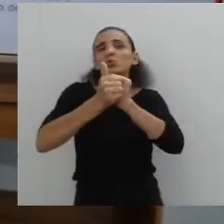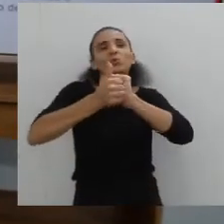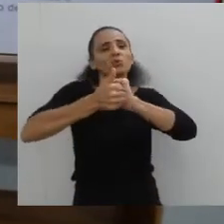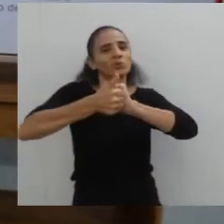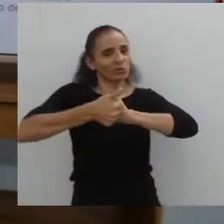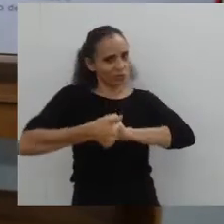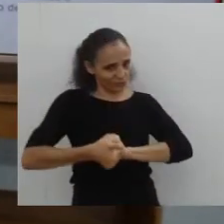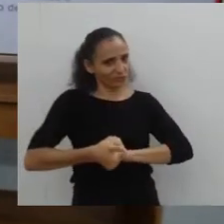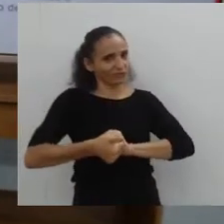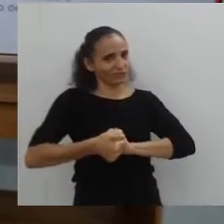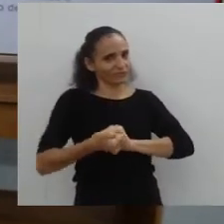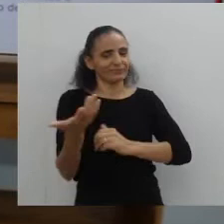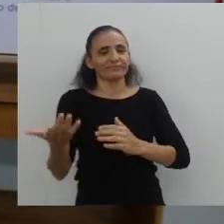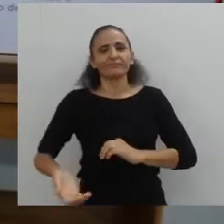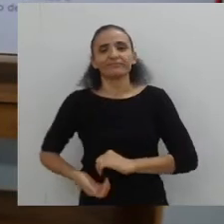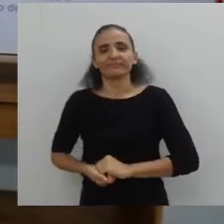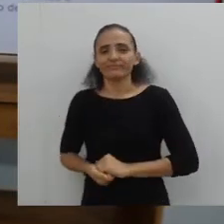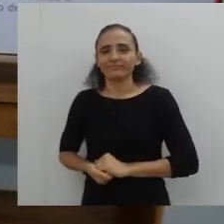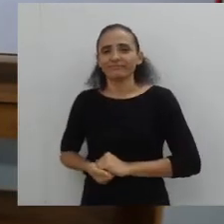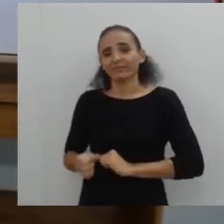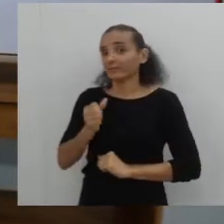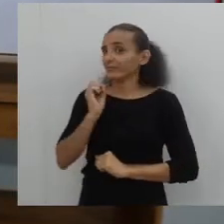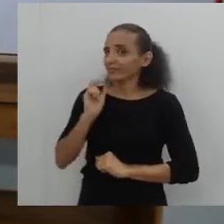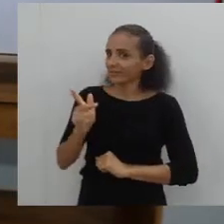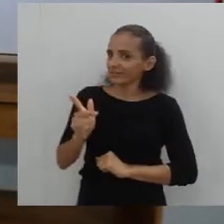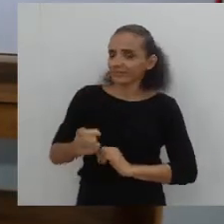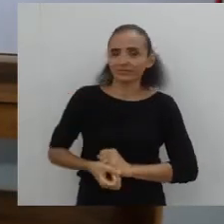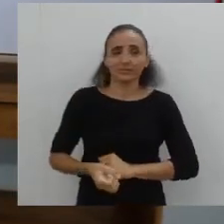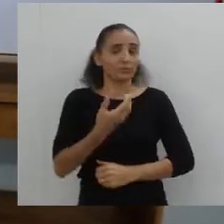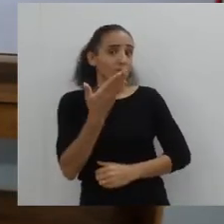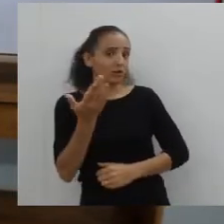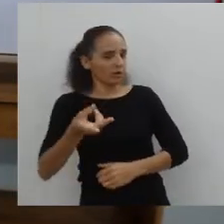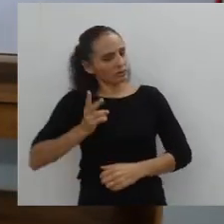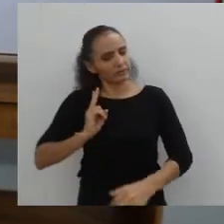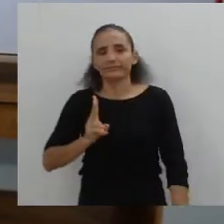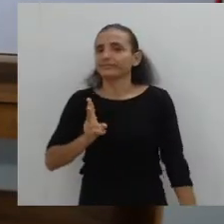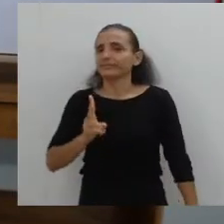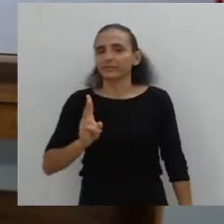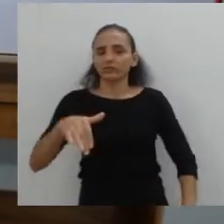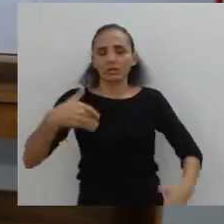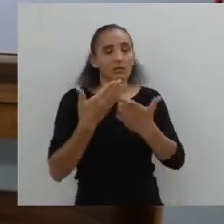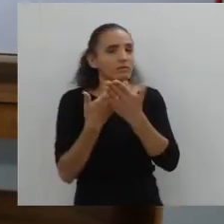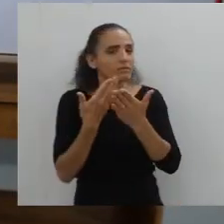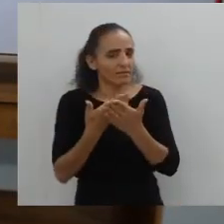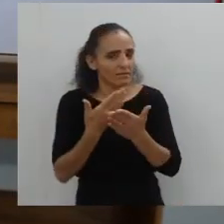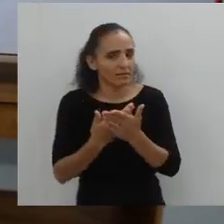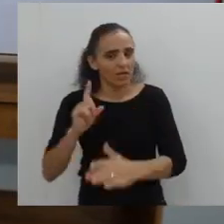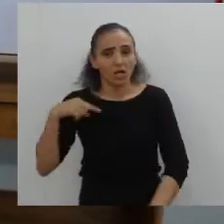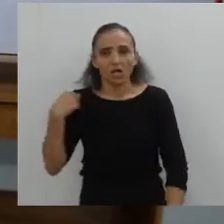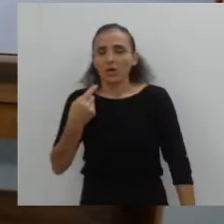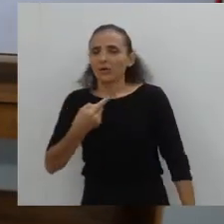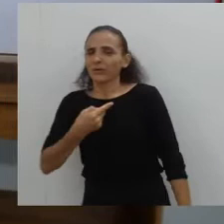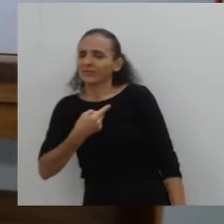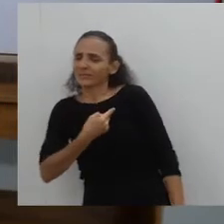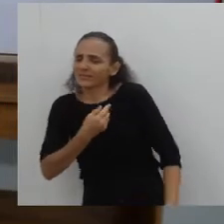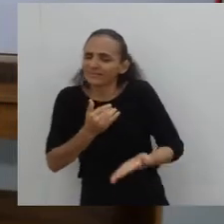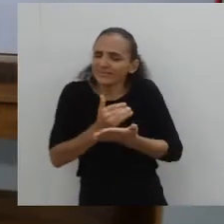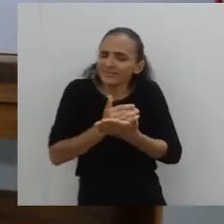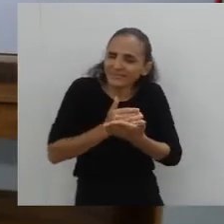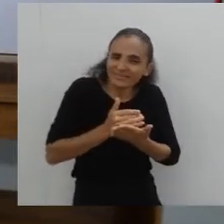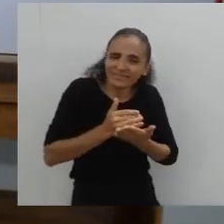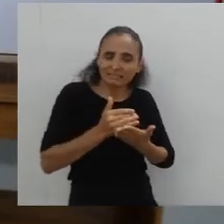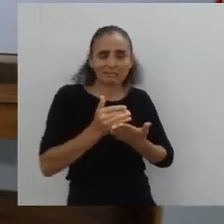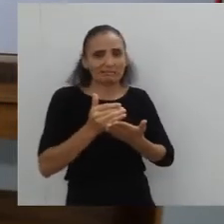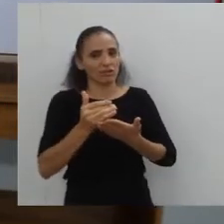realizando, né, aquela atividade. Tá legal? Bom, dando sequência na nossa aula, a gente entra, né, começa a entrar aí um